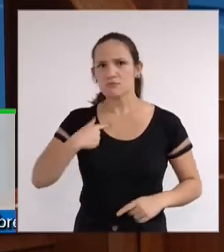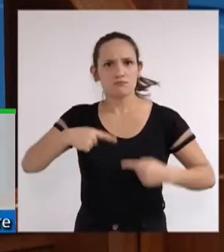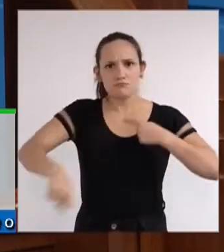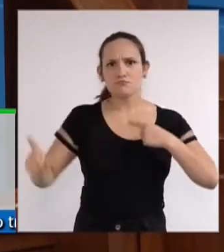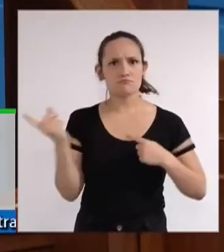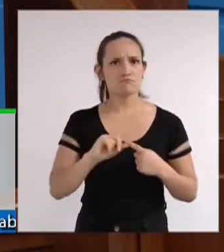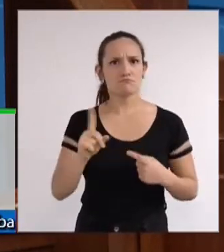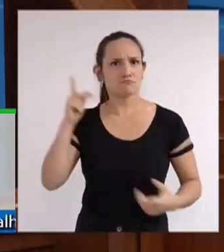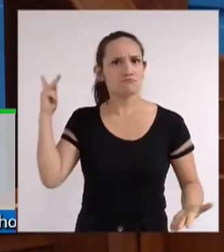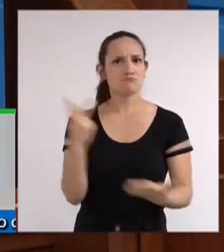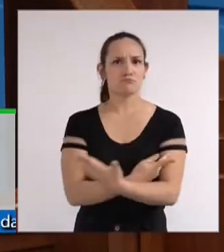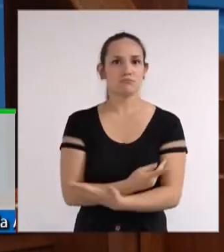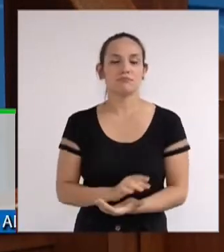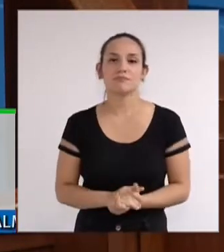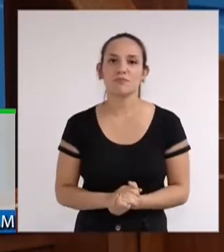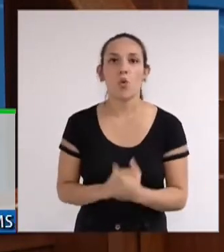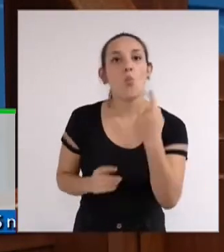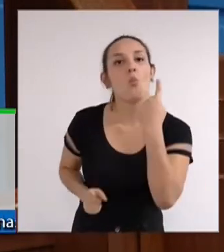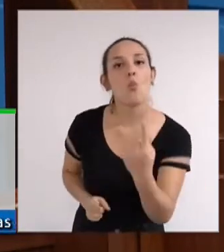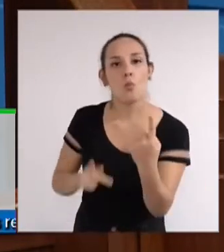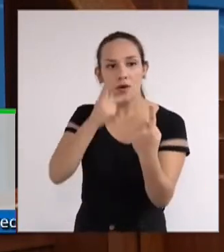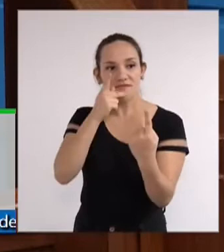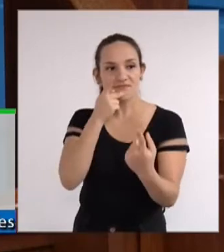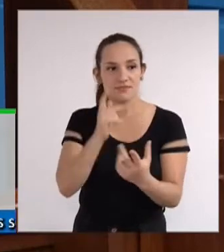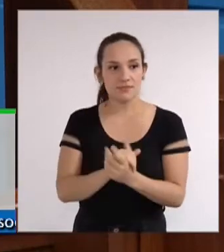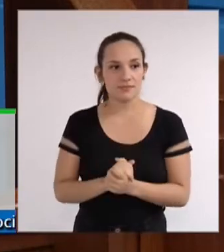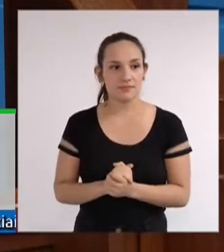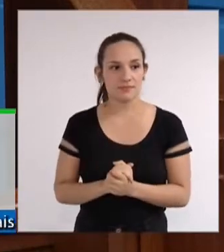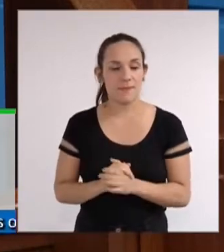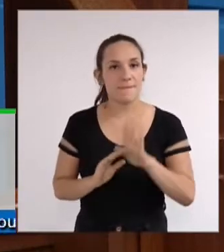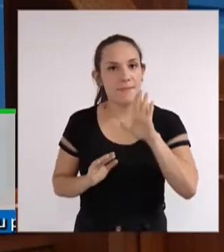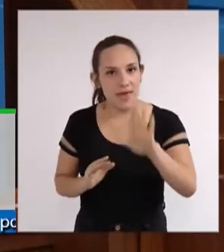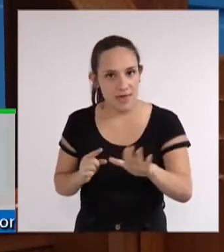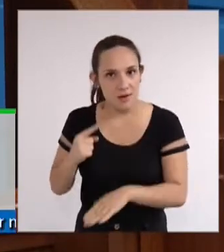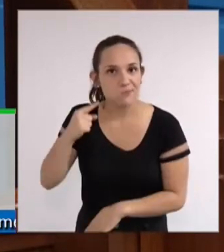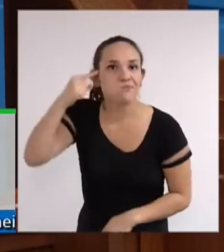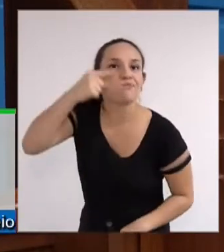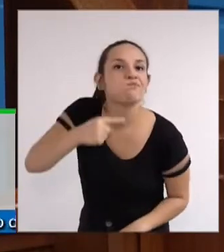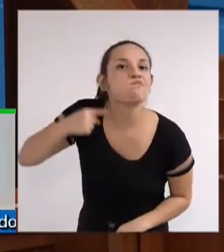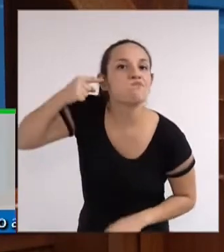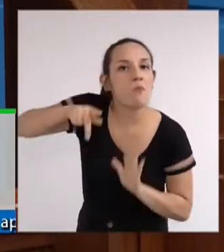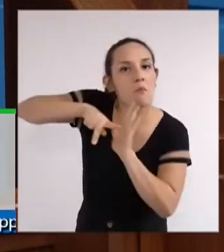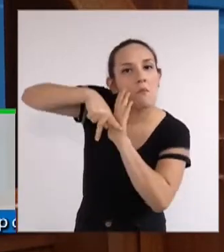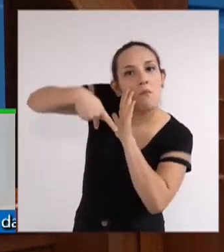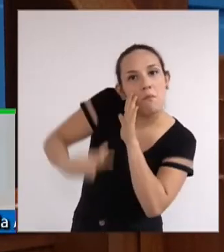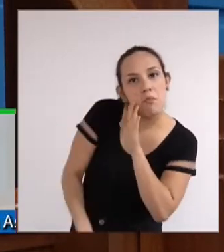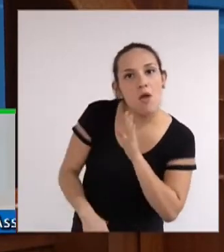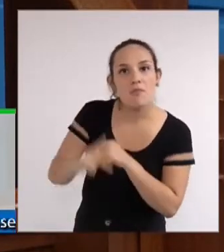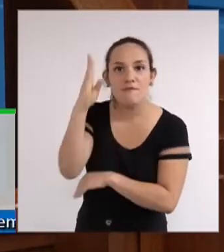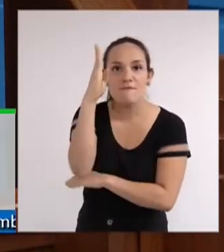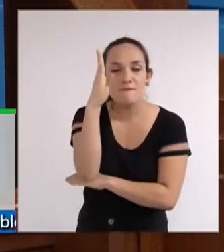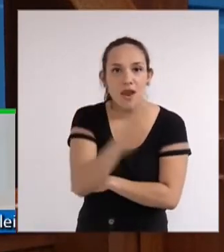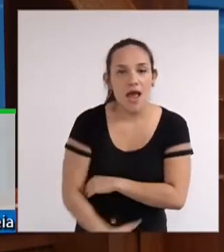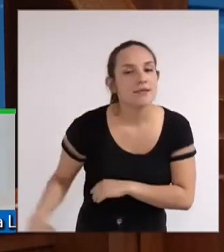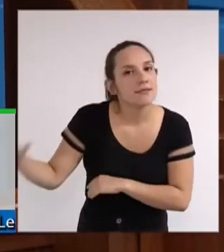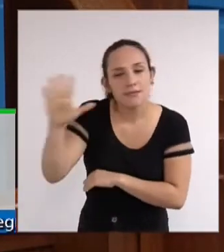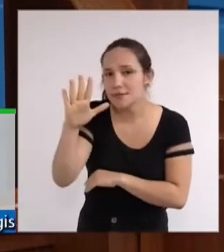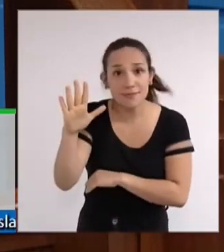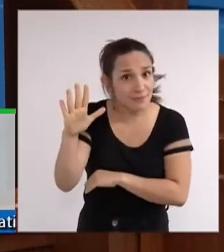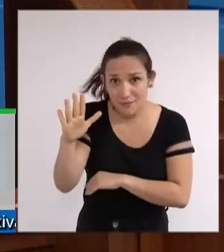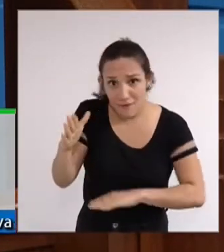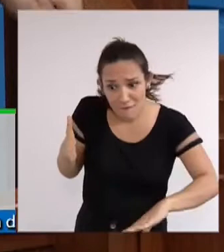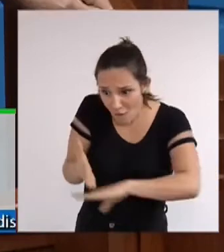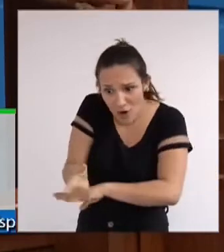Congresso Nacional. Percebam os senhores que nem a advogada-geral da União estava lá. E é a obrigação institucional